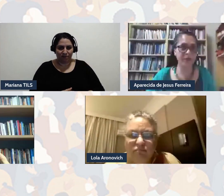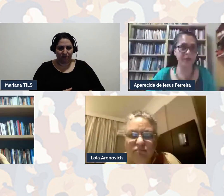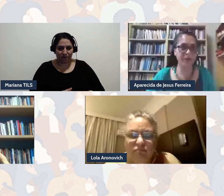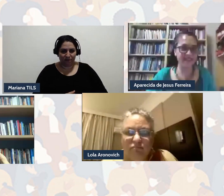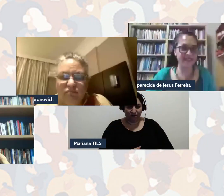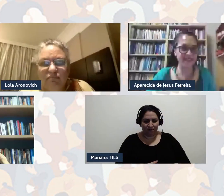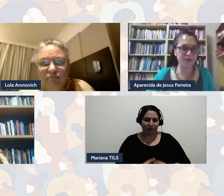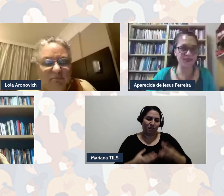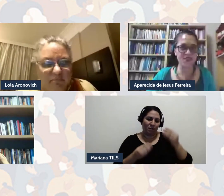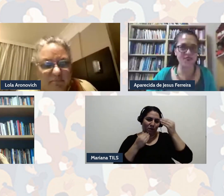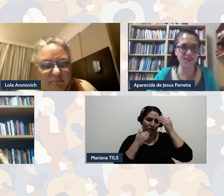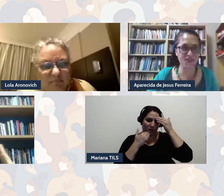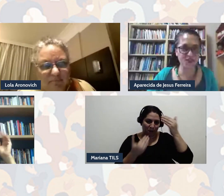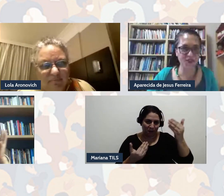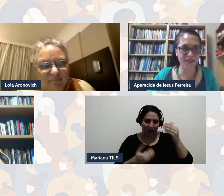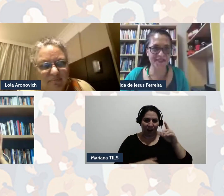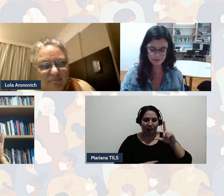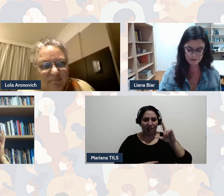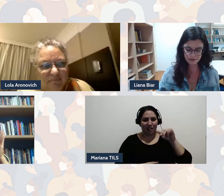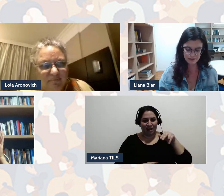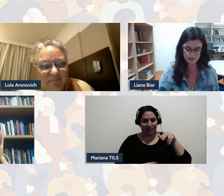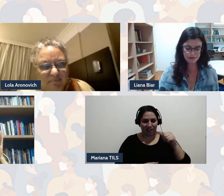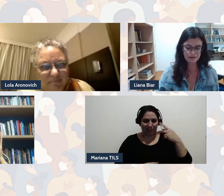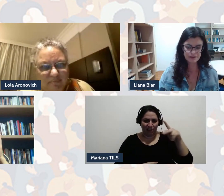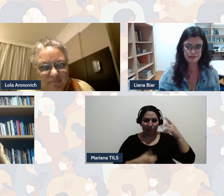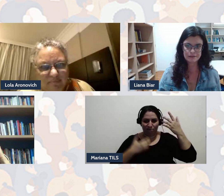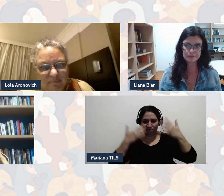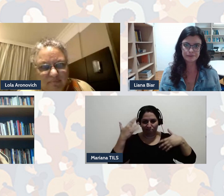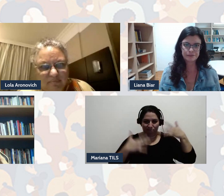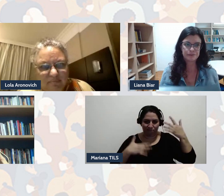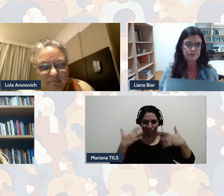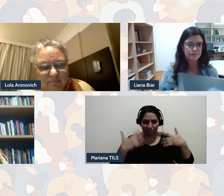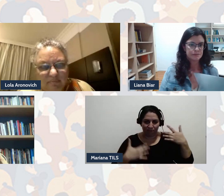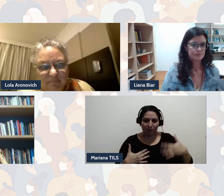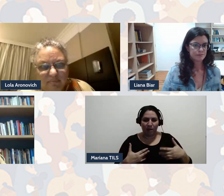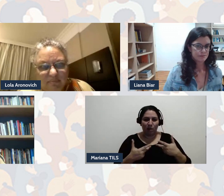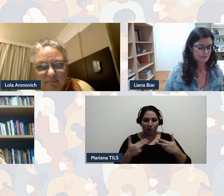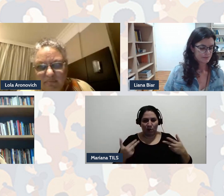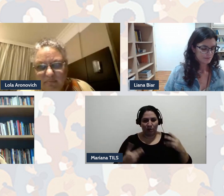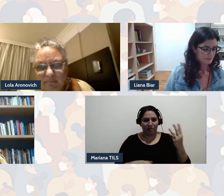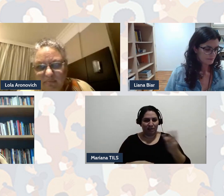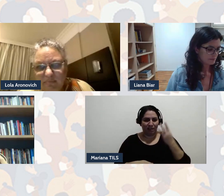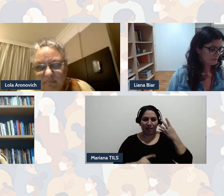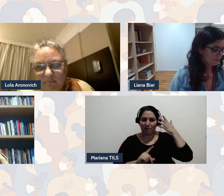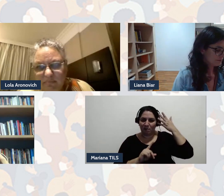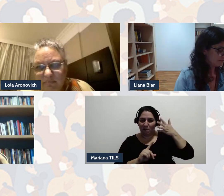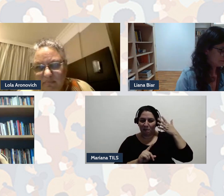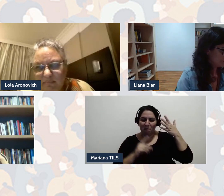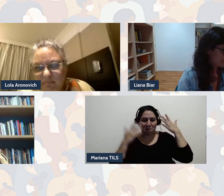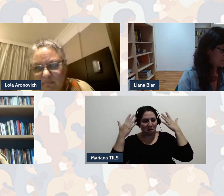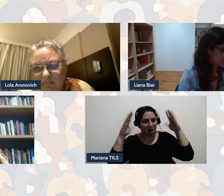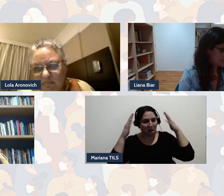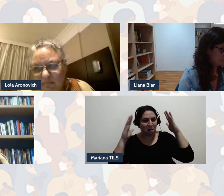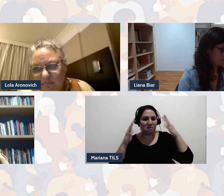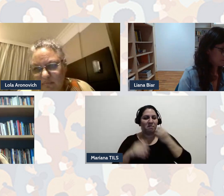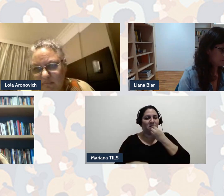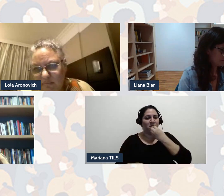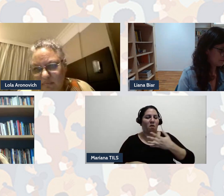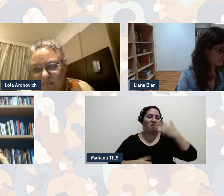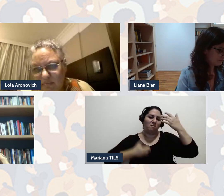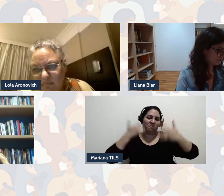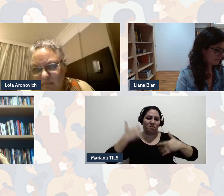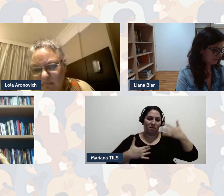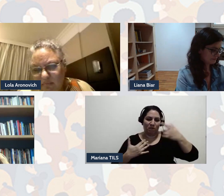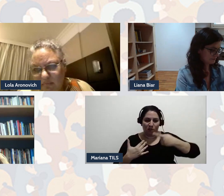Muito obrigada, Liana, pelas suas reflexões. Parabéns pelas falas, pelas grandes contribuições que vocês